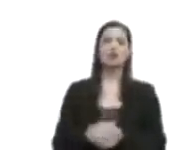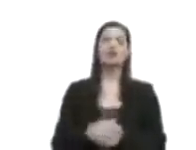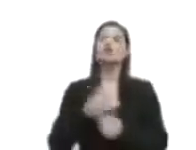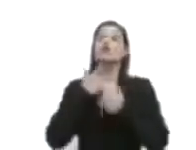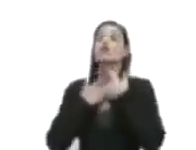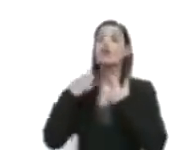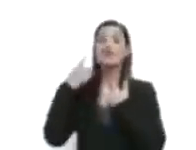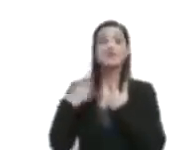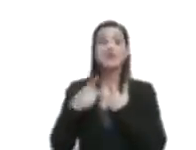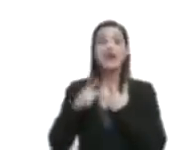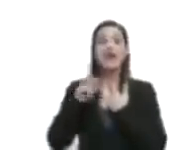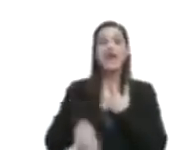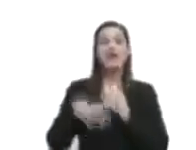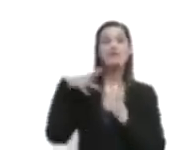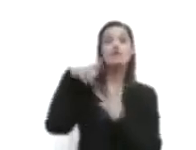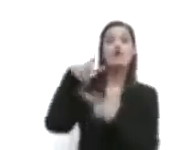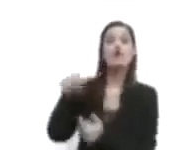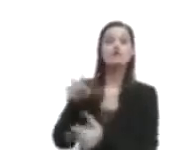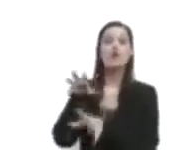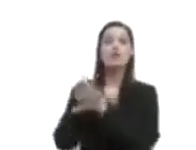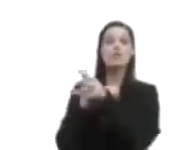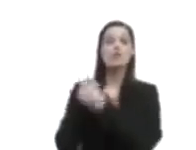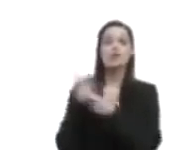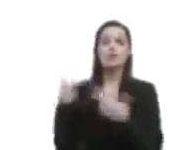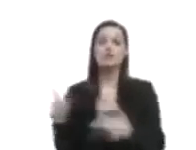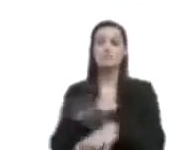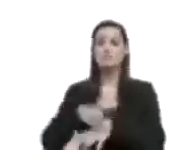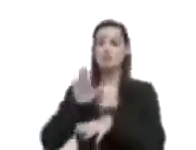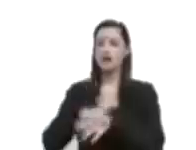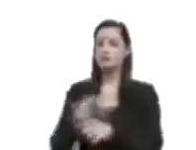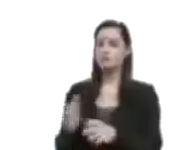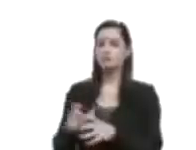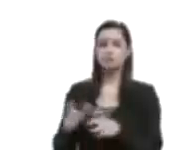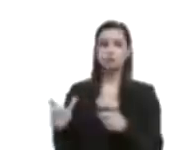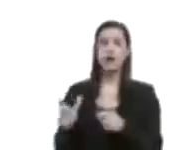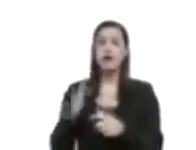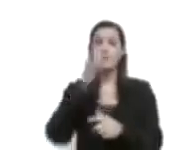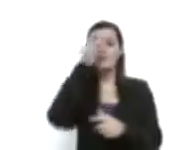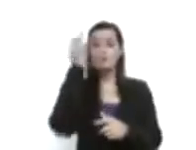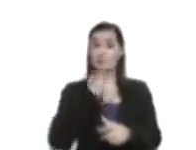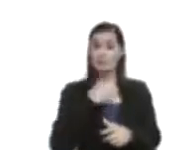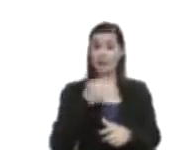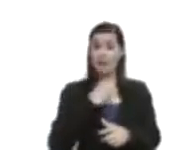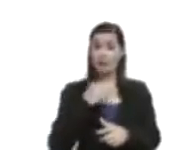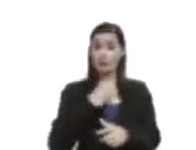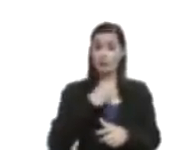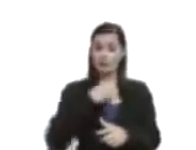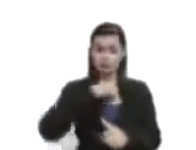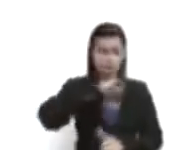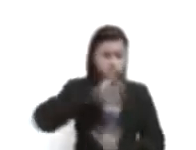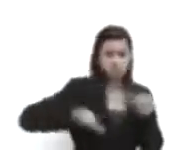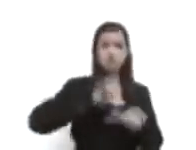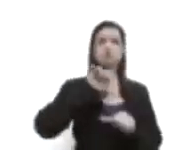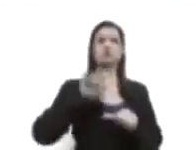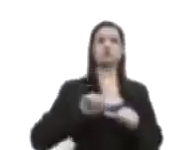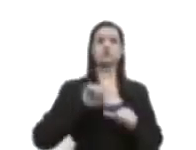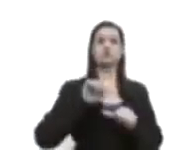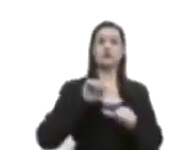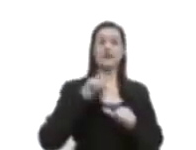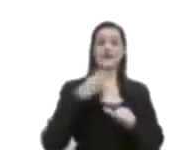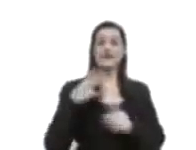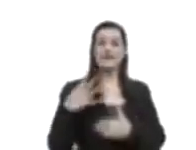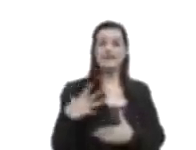desejos do mundo. Quando um pecador é salvo, ele é transformado em uma nova criatura. Eu vou dizer onde